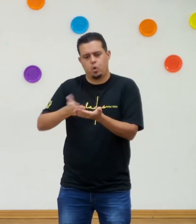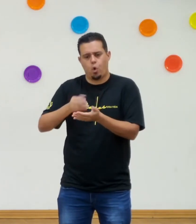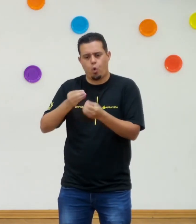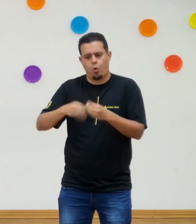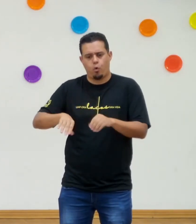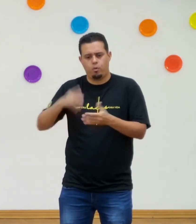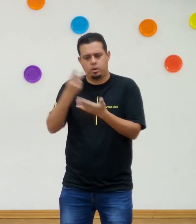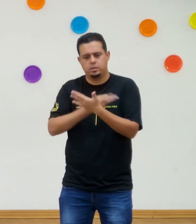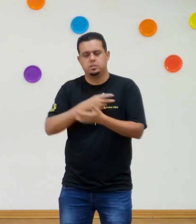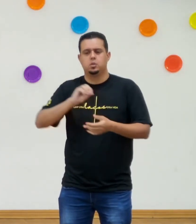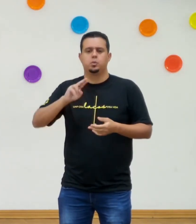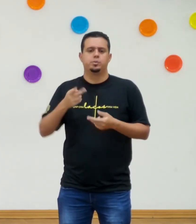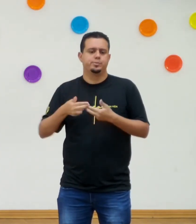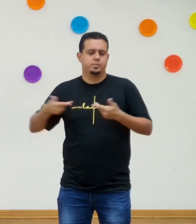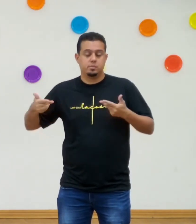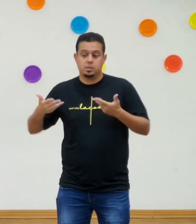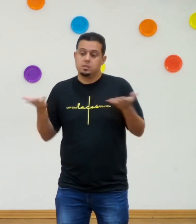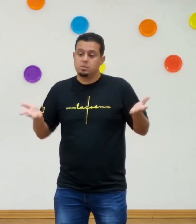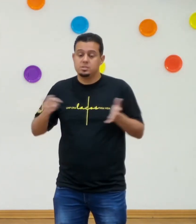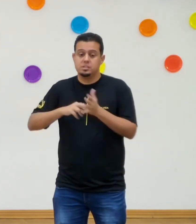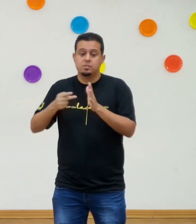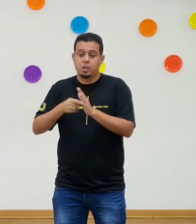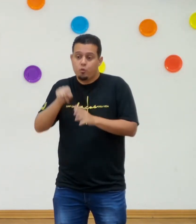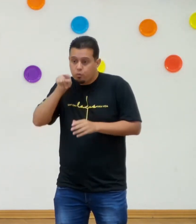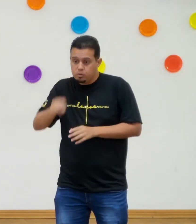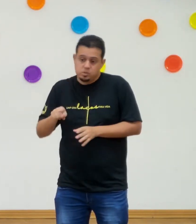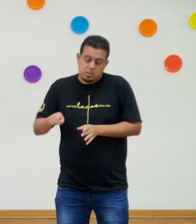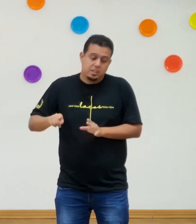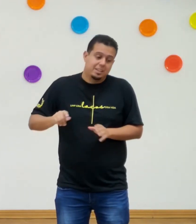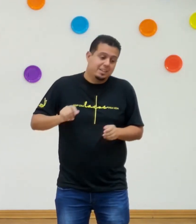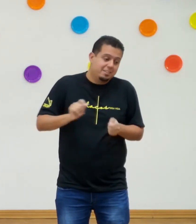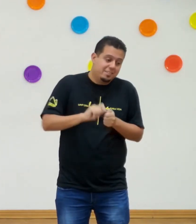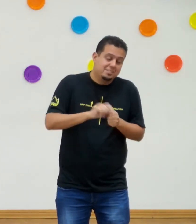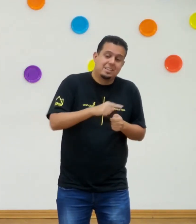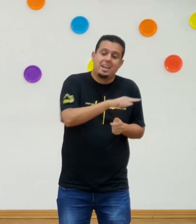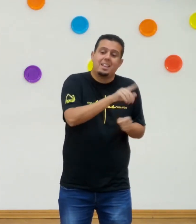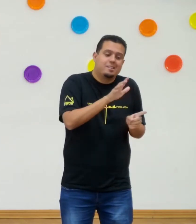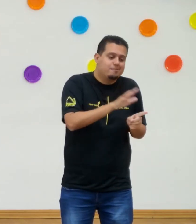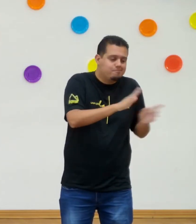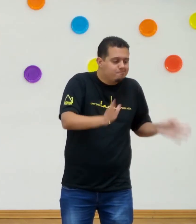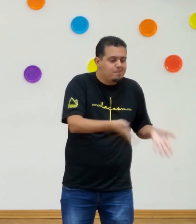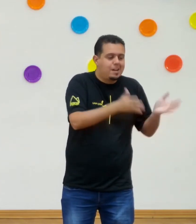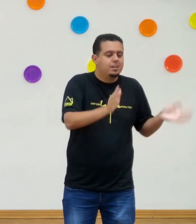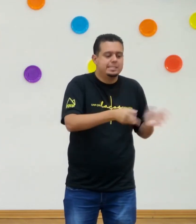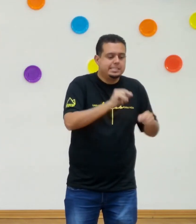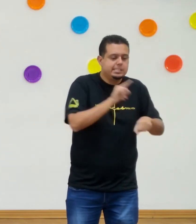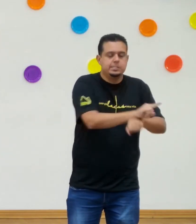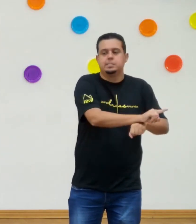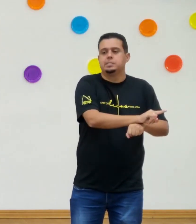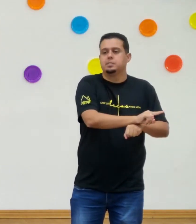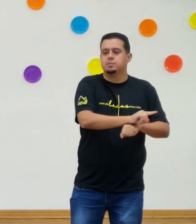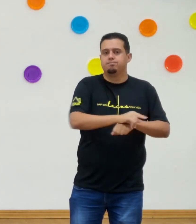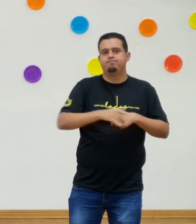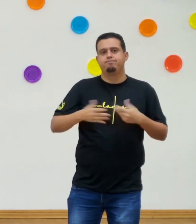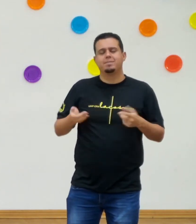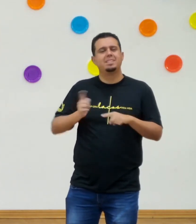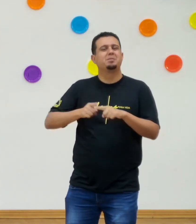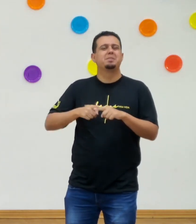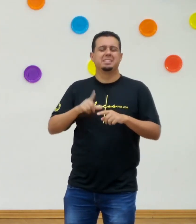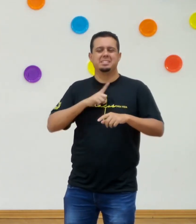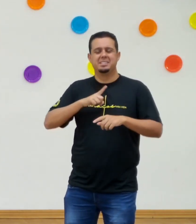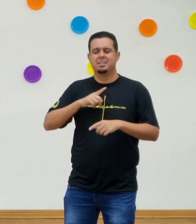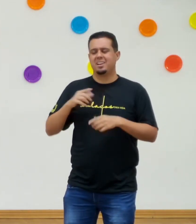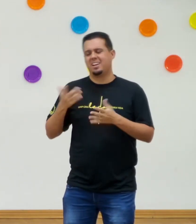expõe a tornar-se adúltera. Porque assim, é incompatibilidade, gente. Você já ouviu falar isso? Não deu certo.